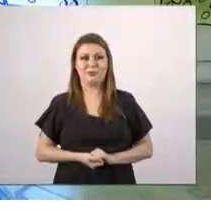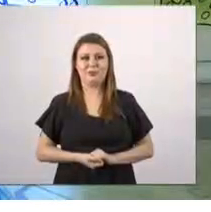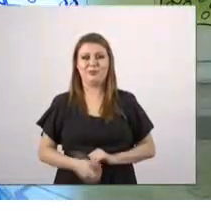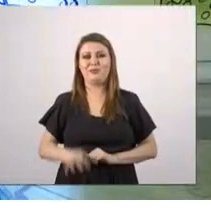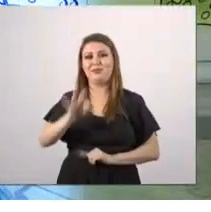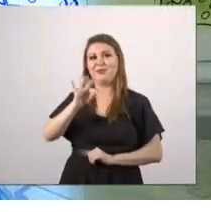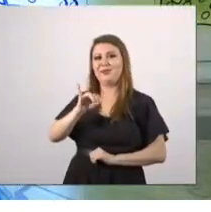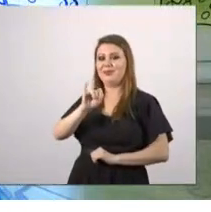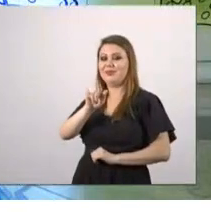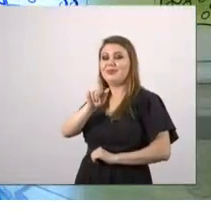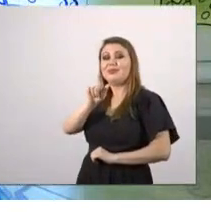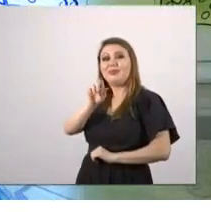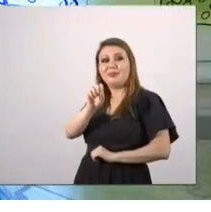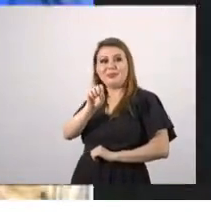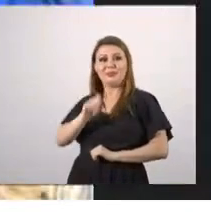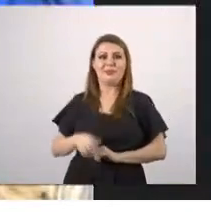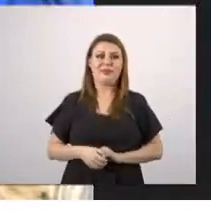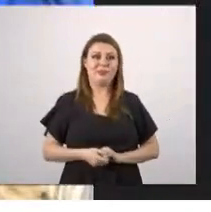Tiago Trentin.